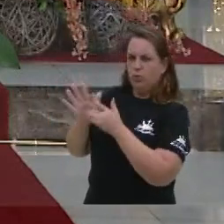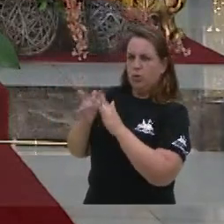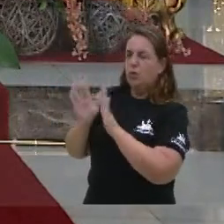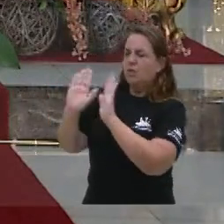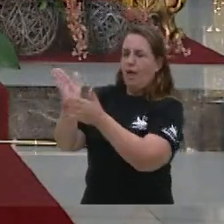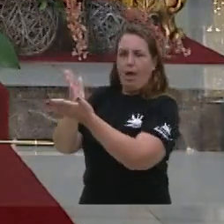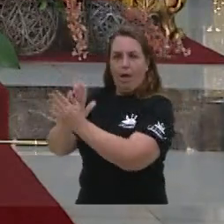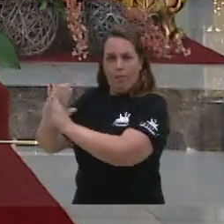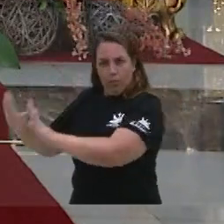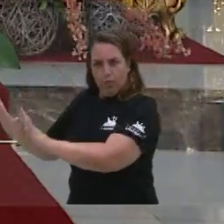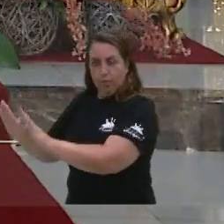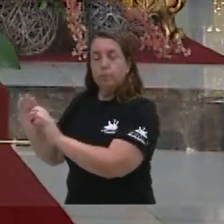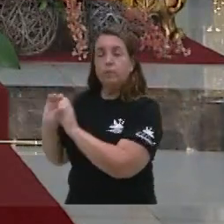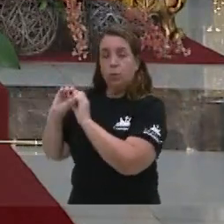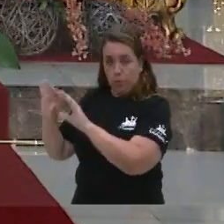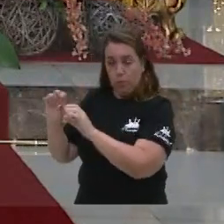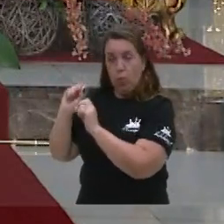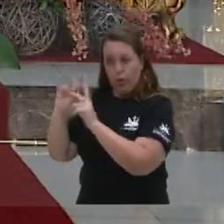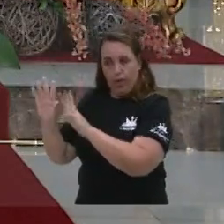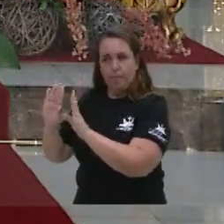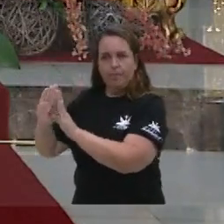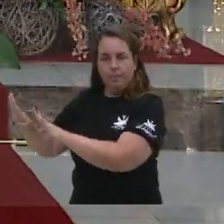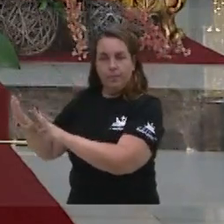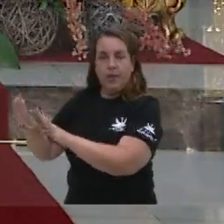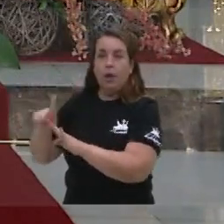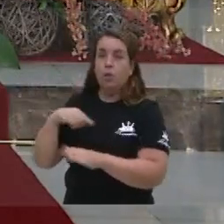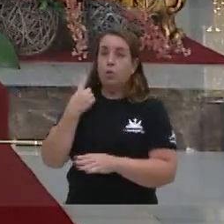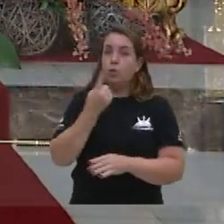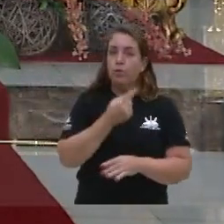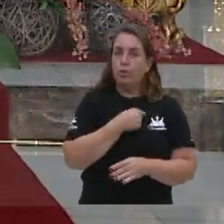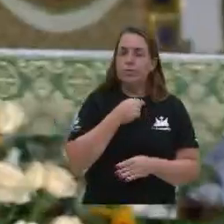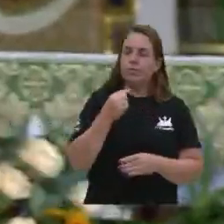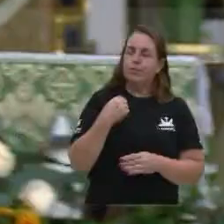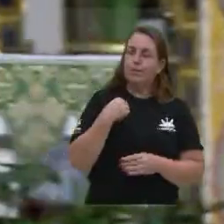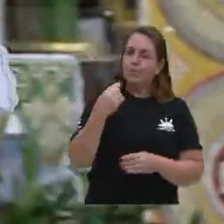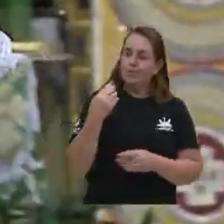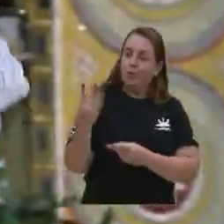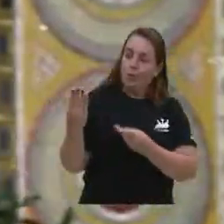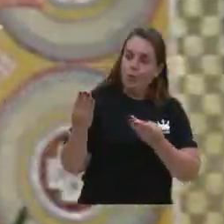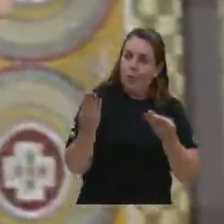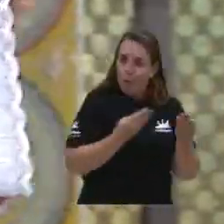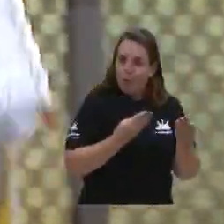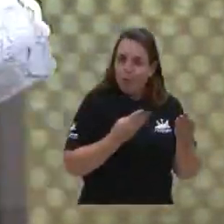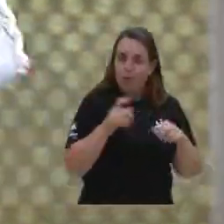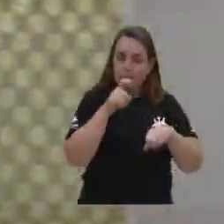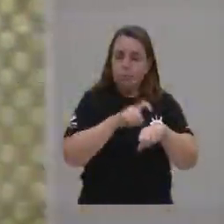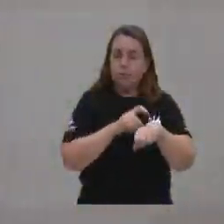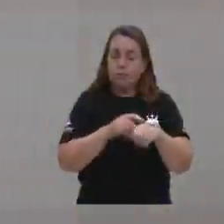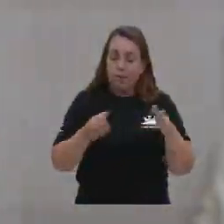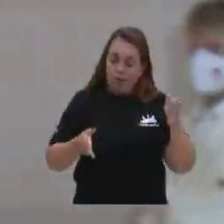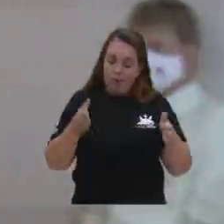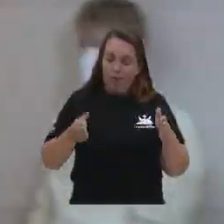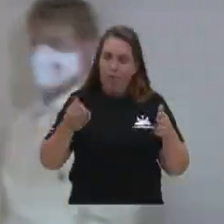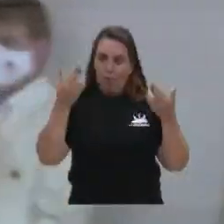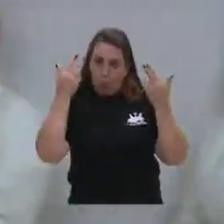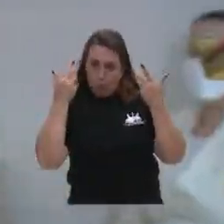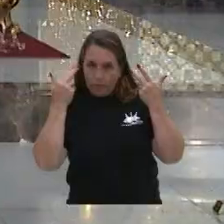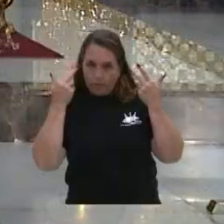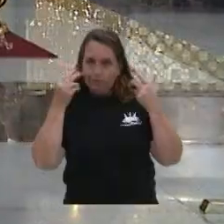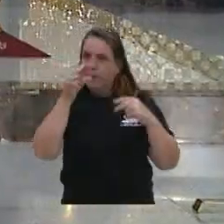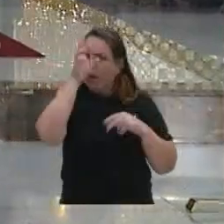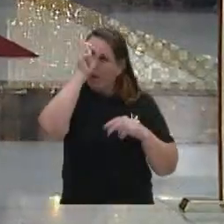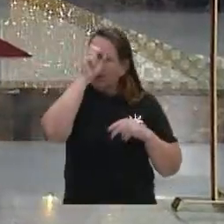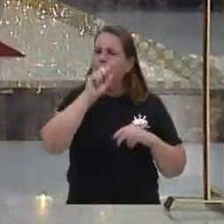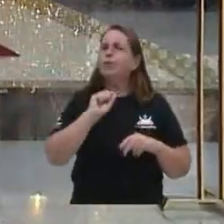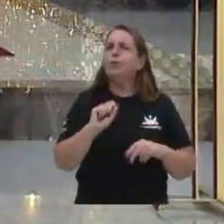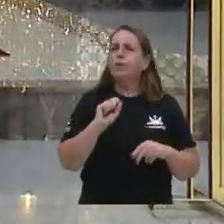a virada do ano, nós somos chamados no tempo comum a aprender